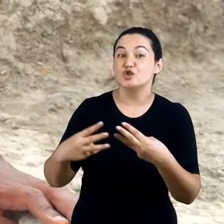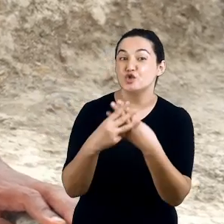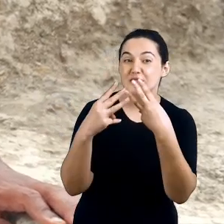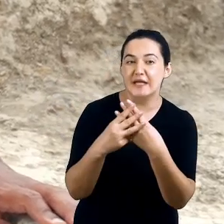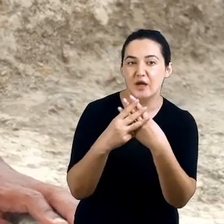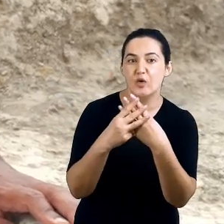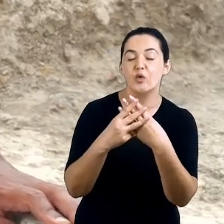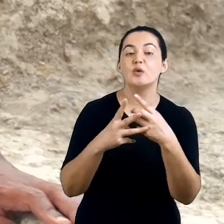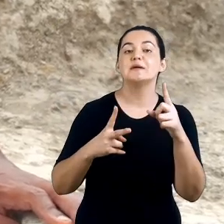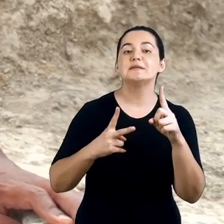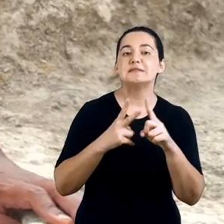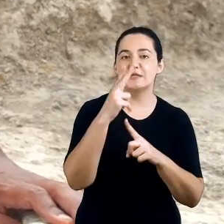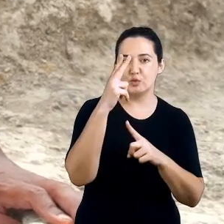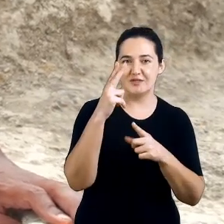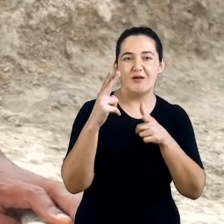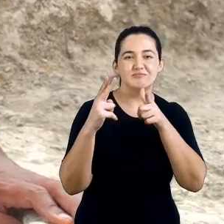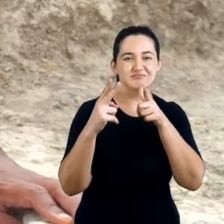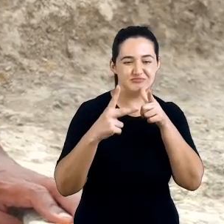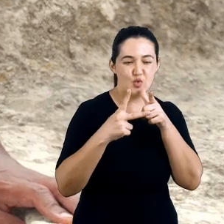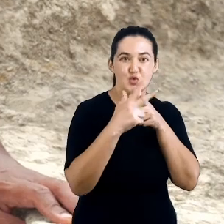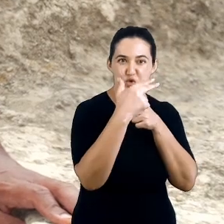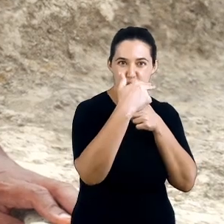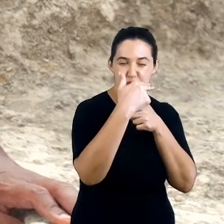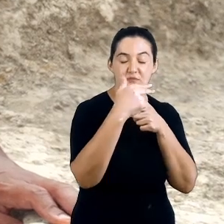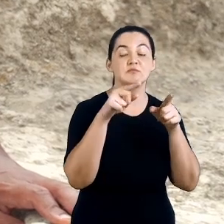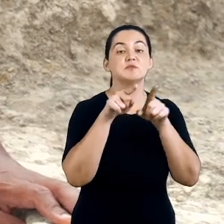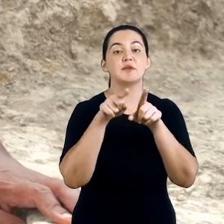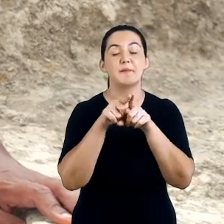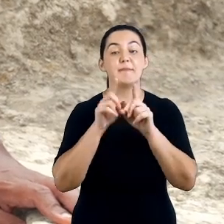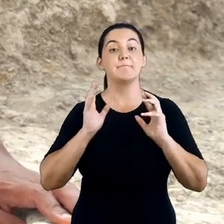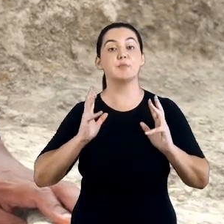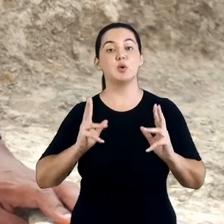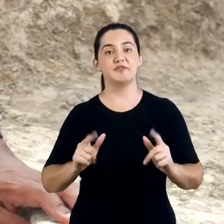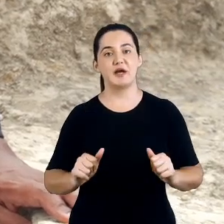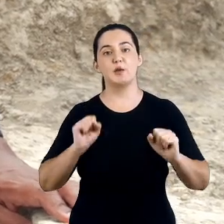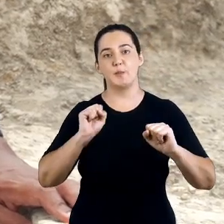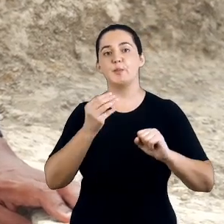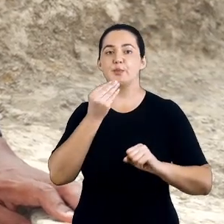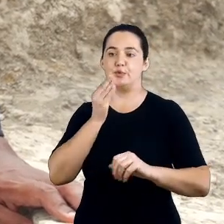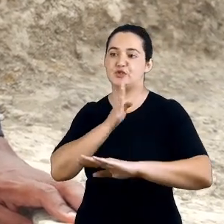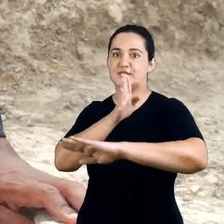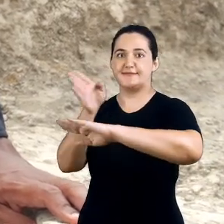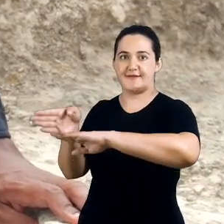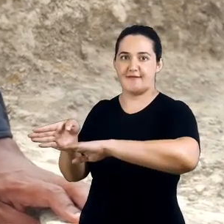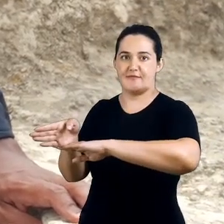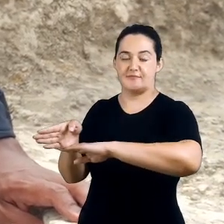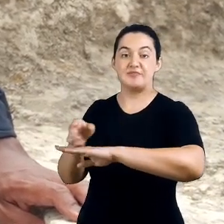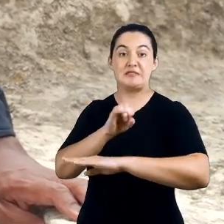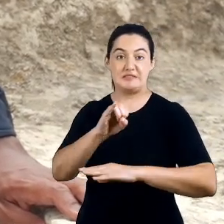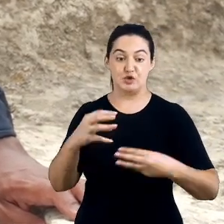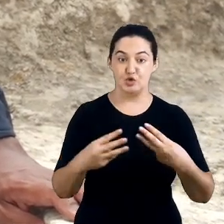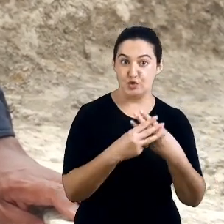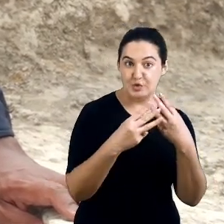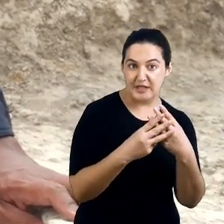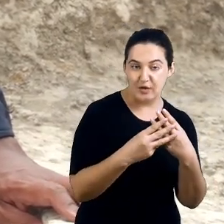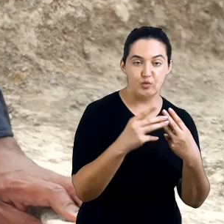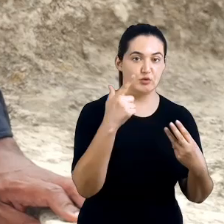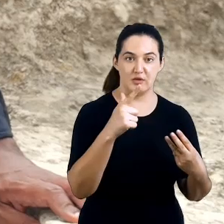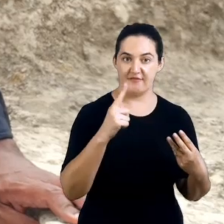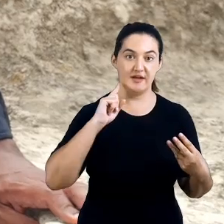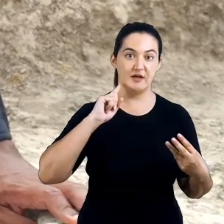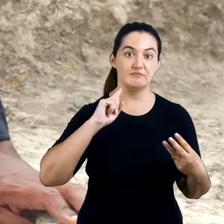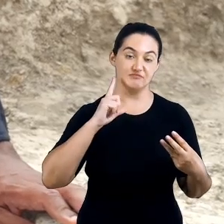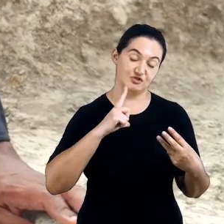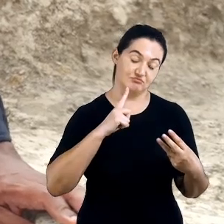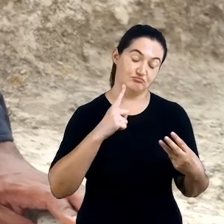somente judeus, circuncidados, purificados, poderiam ter acesso dali em diante. Quem não fosse judeu, não estivesse